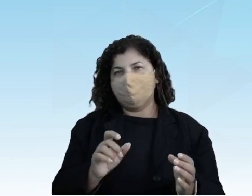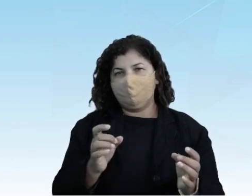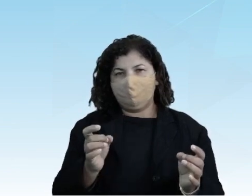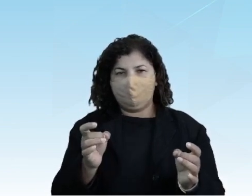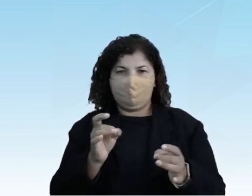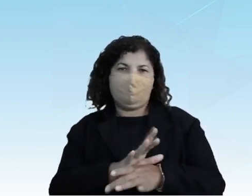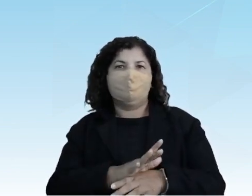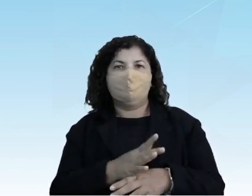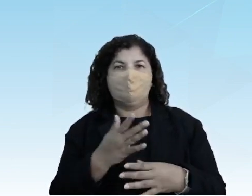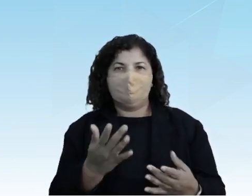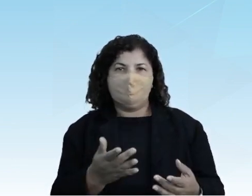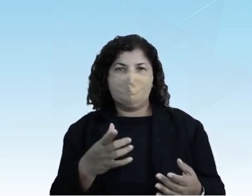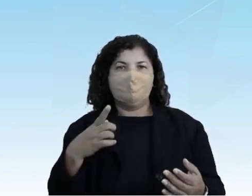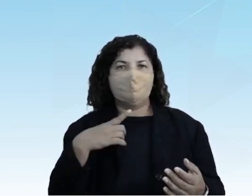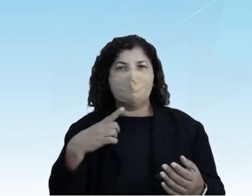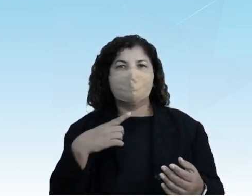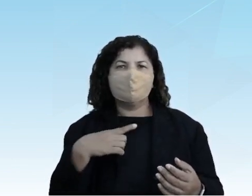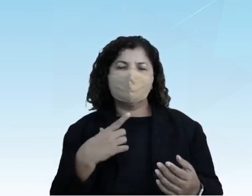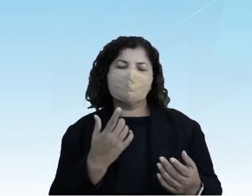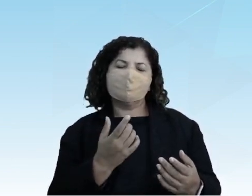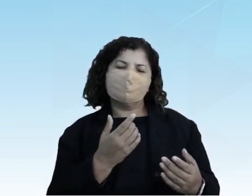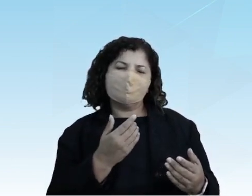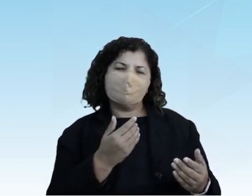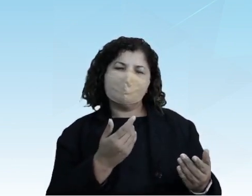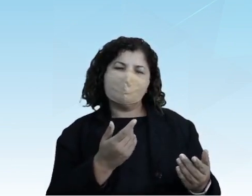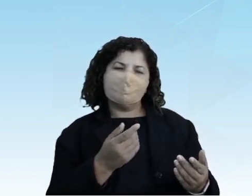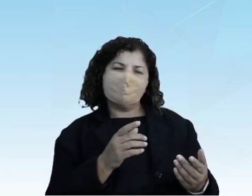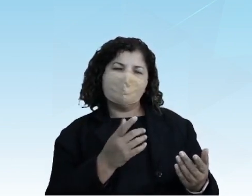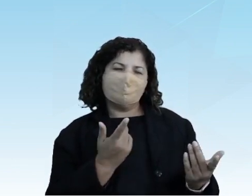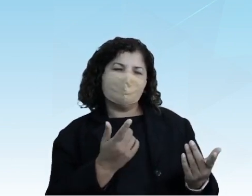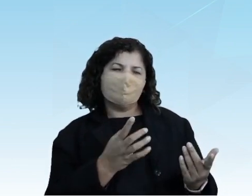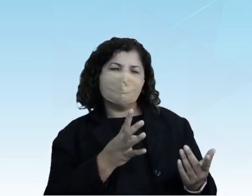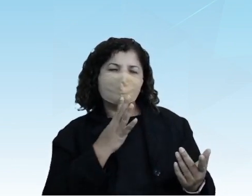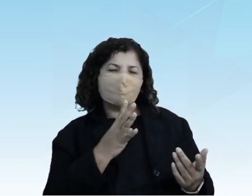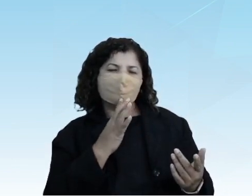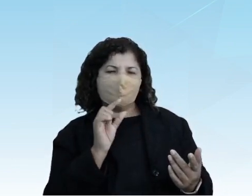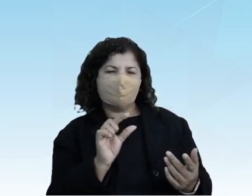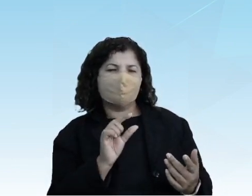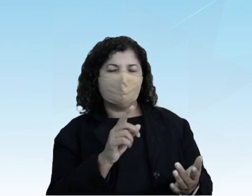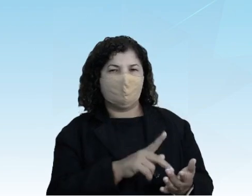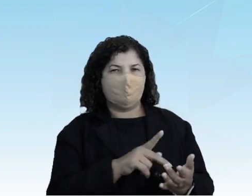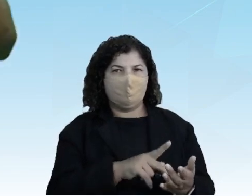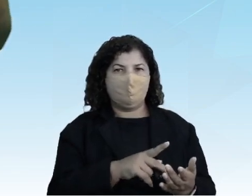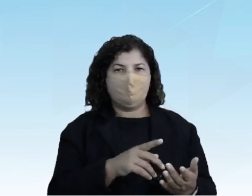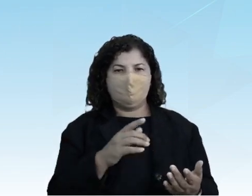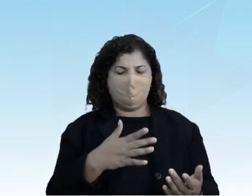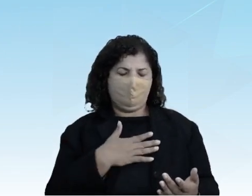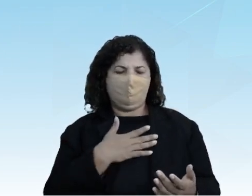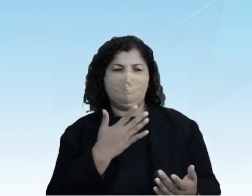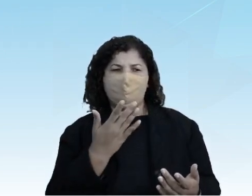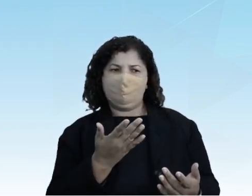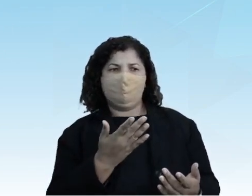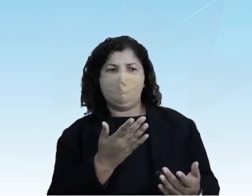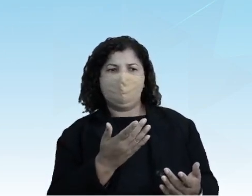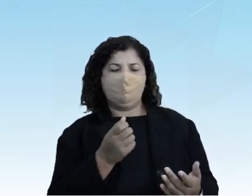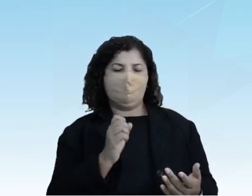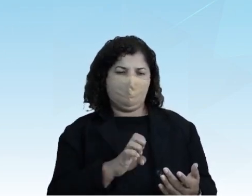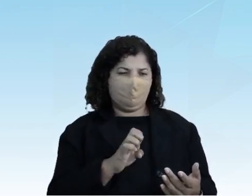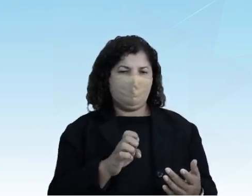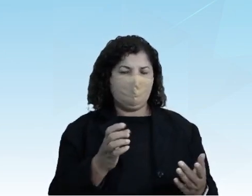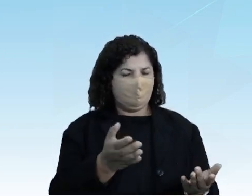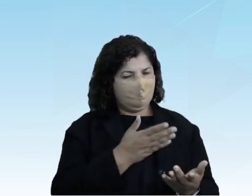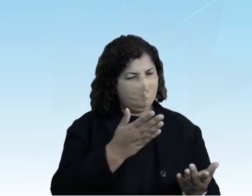Nós nos aproximamos da verdade. Então, você que está em casa, aí não fique surpreso se pegar um livro, né? Aí tem